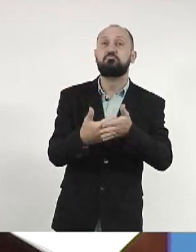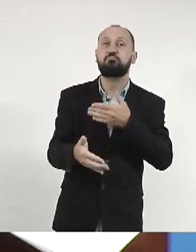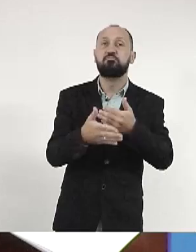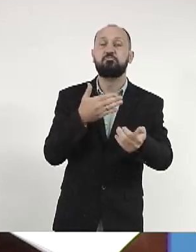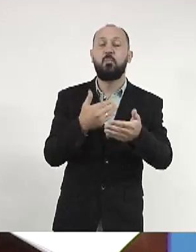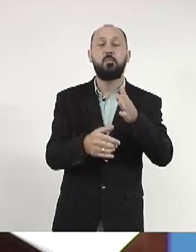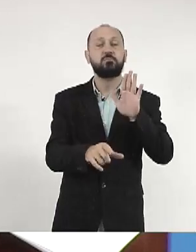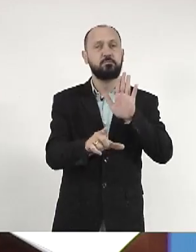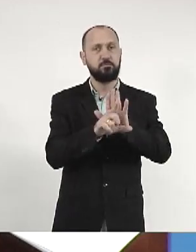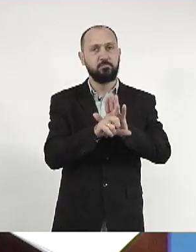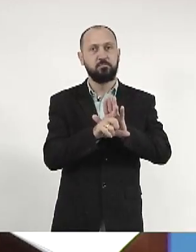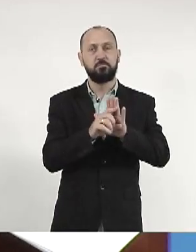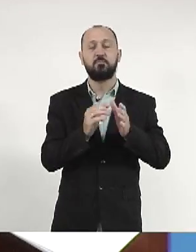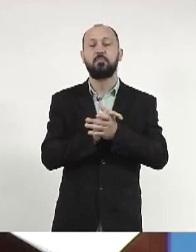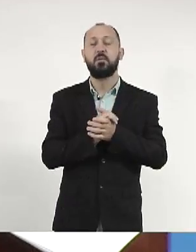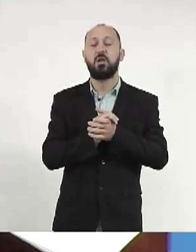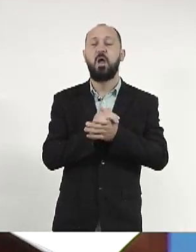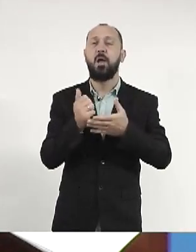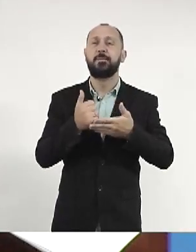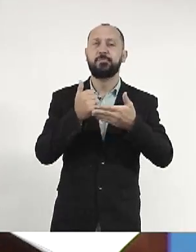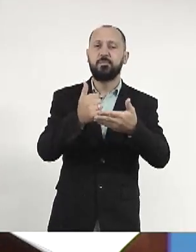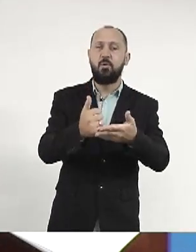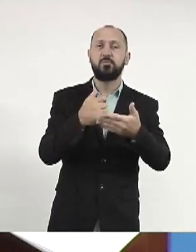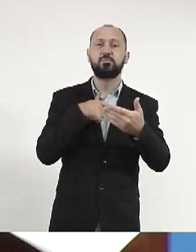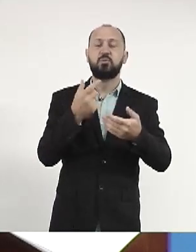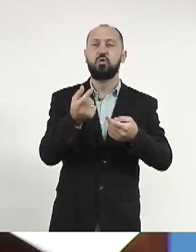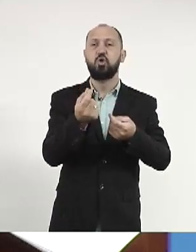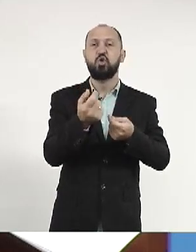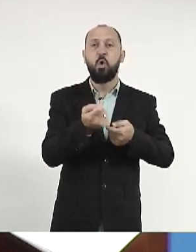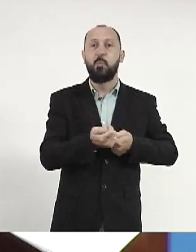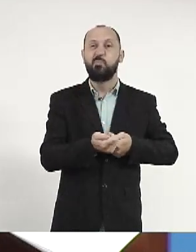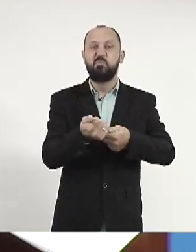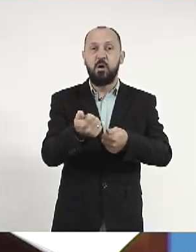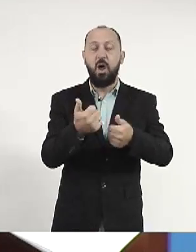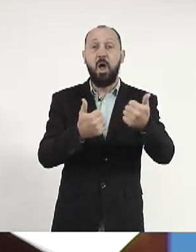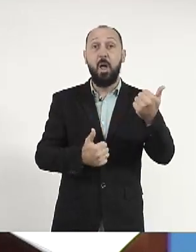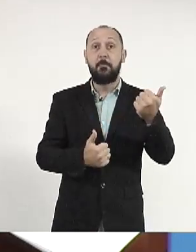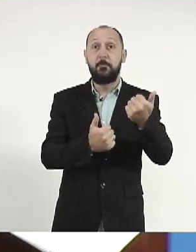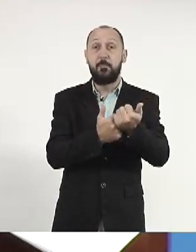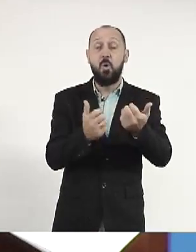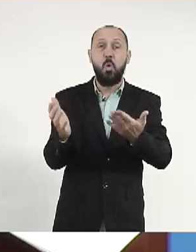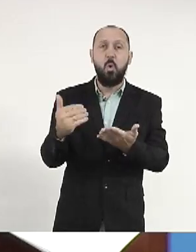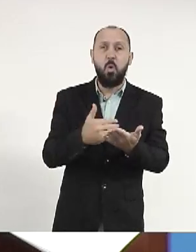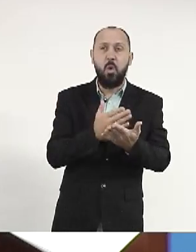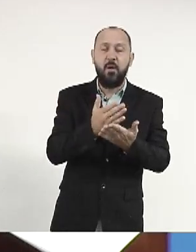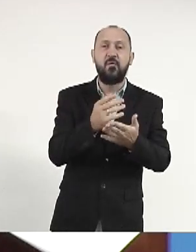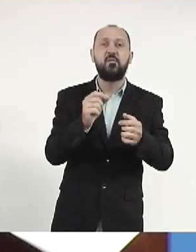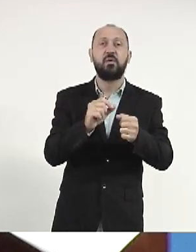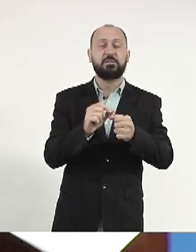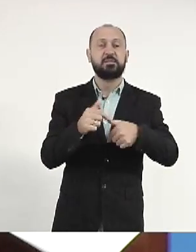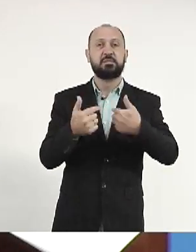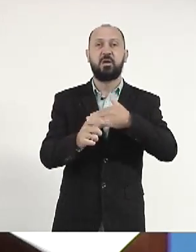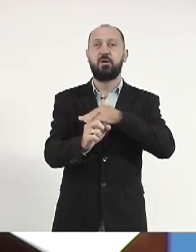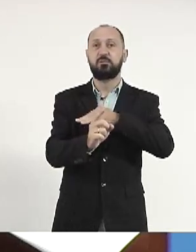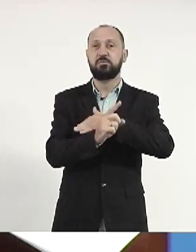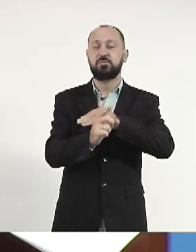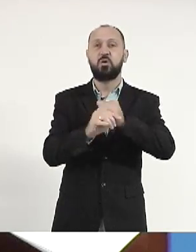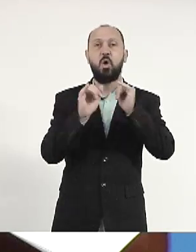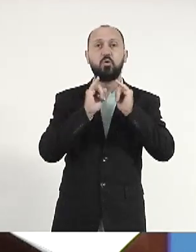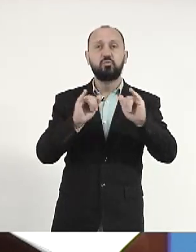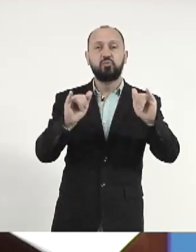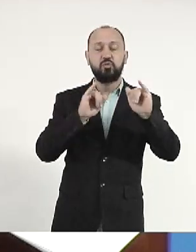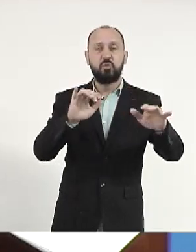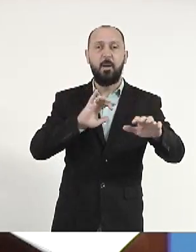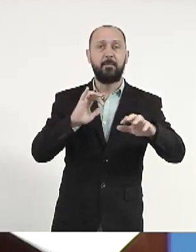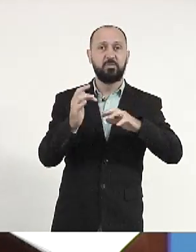quaisquer meios, inclusive contribuições, doações, apoio logístico, prestação de serviço e publicações em